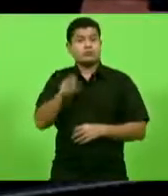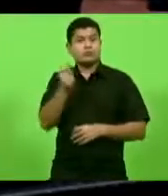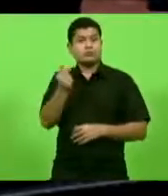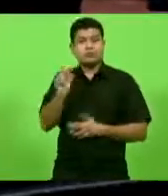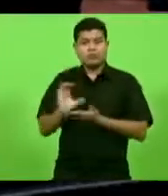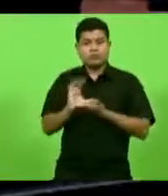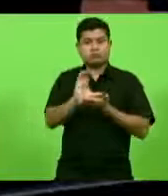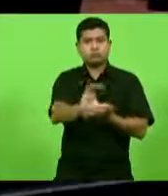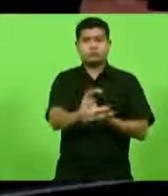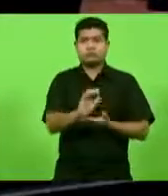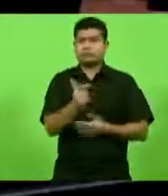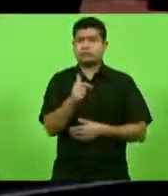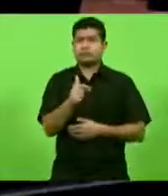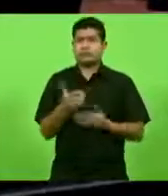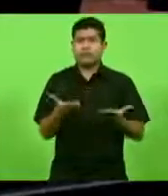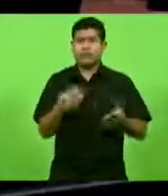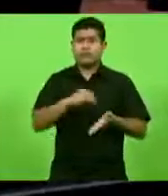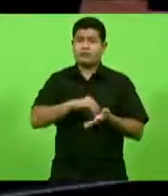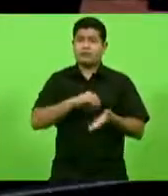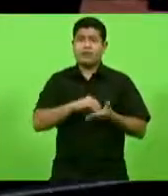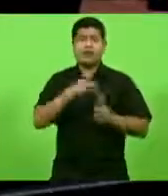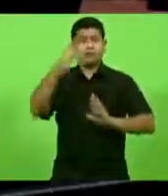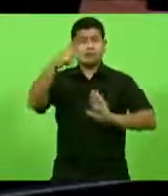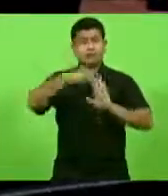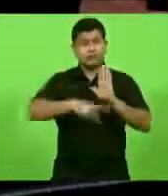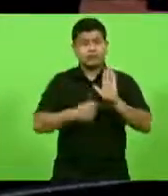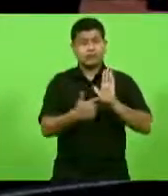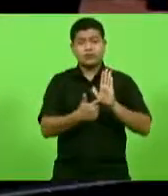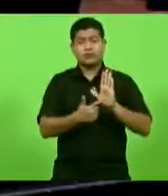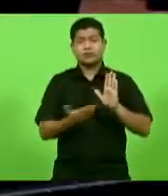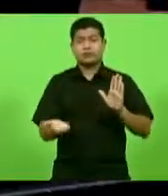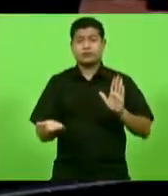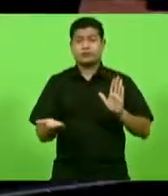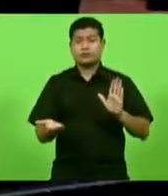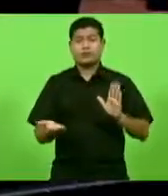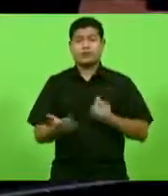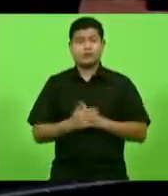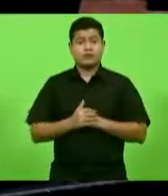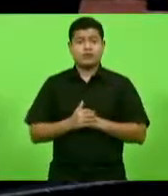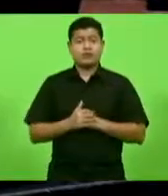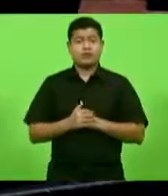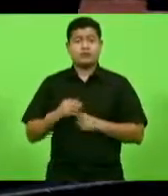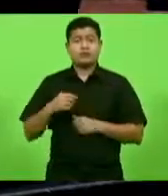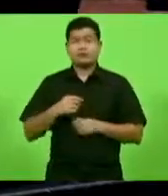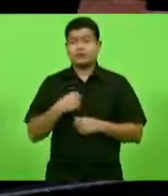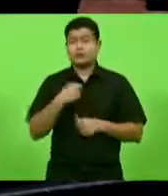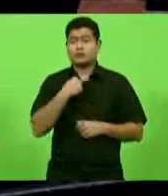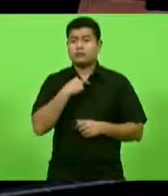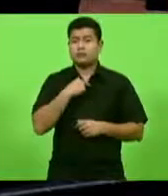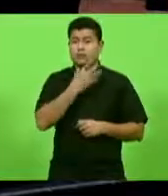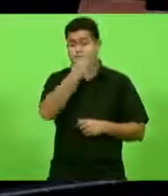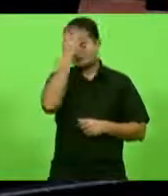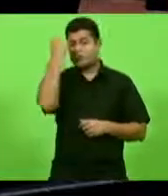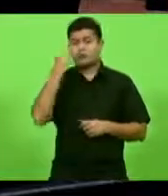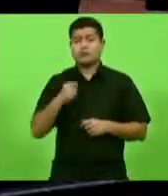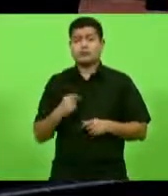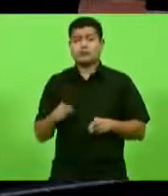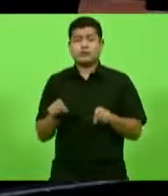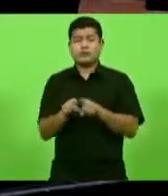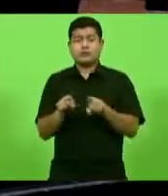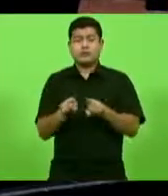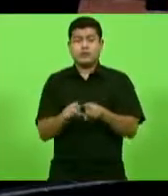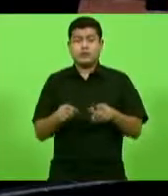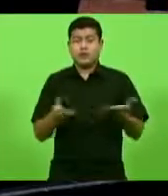de rodovias federais. Não podemos, desculpa, estaduais. Não podemos esquecer que elas são indispensáveis também para fazer